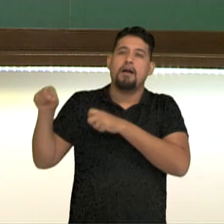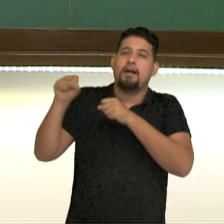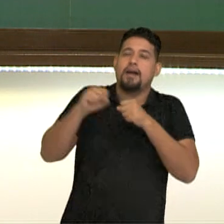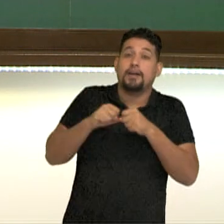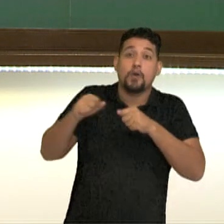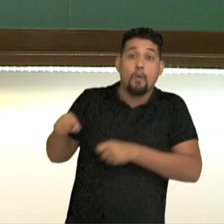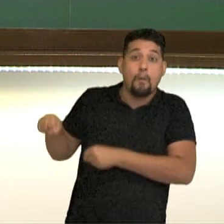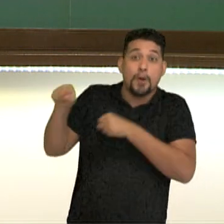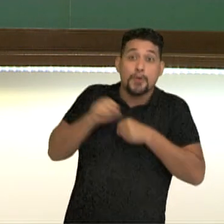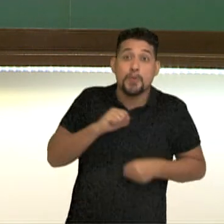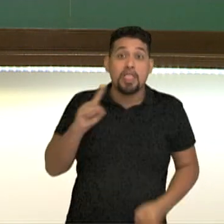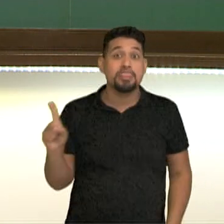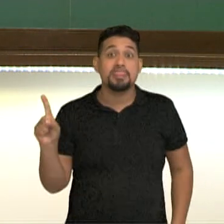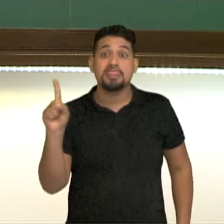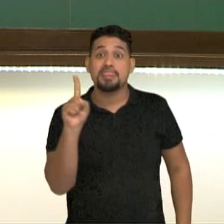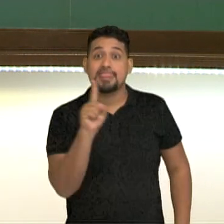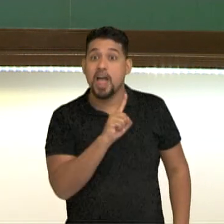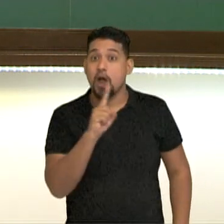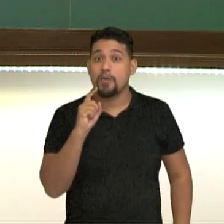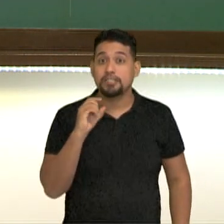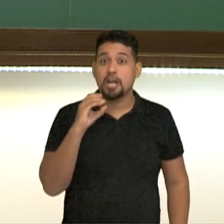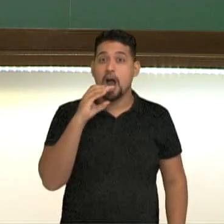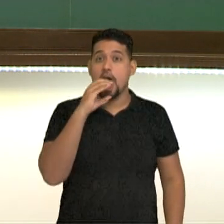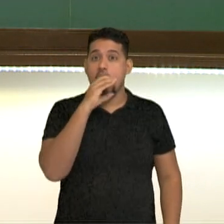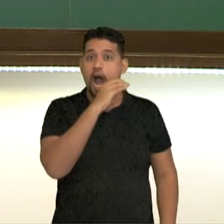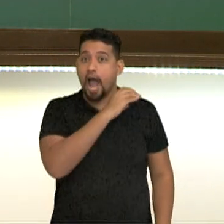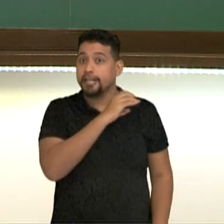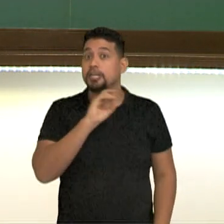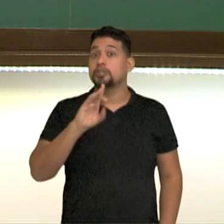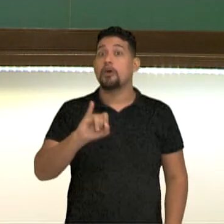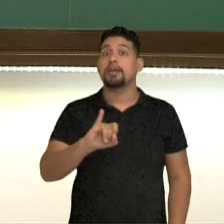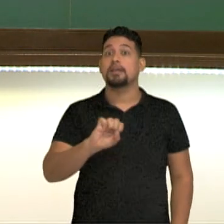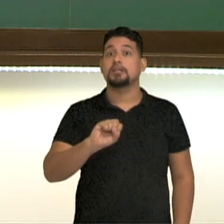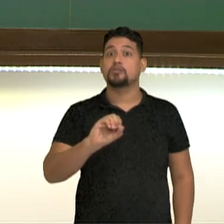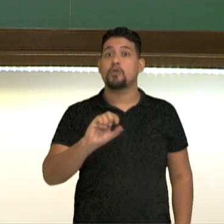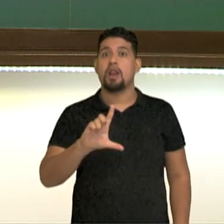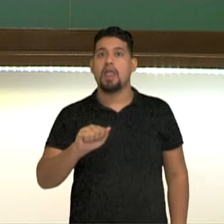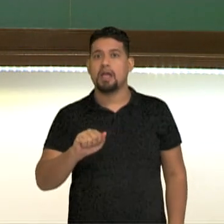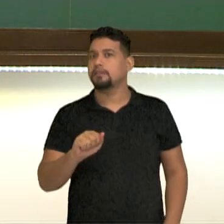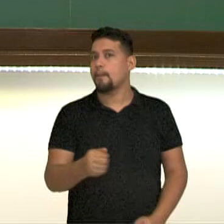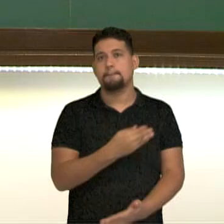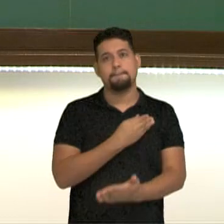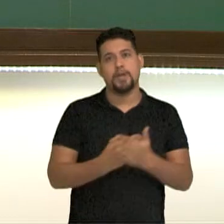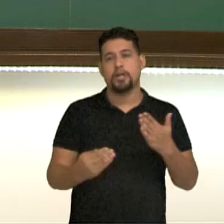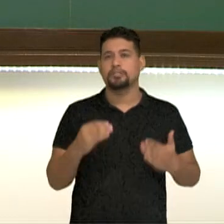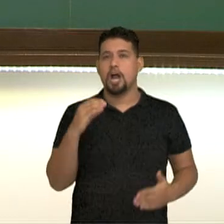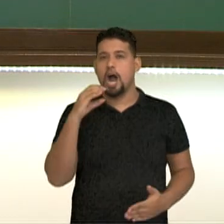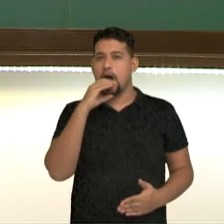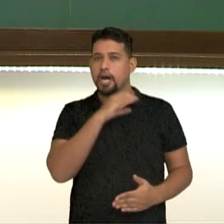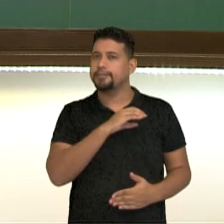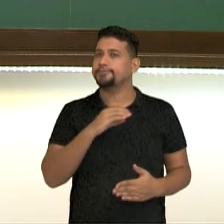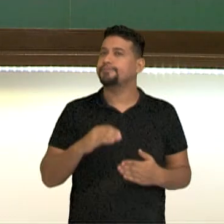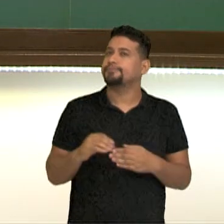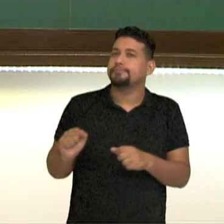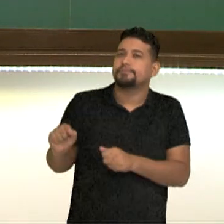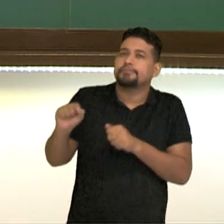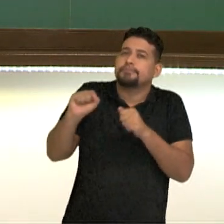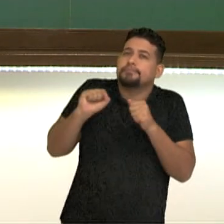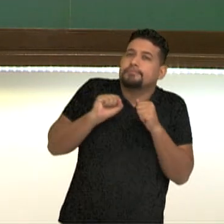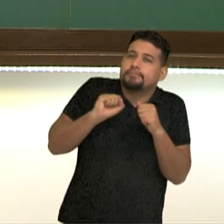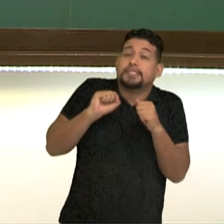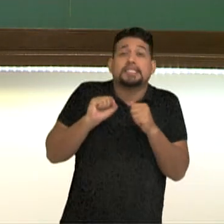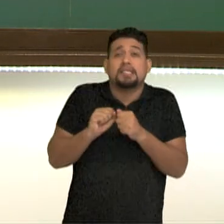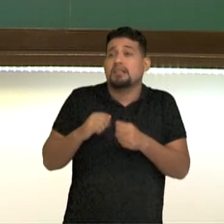o cobertor, ele não esquenta, ele isola. Ele não deixa você perder o calor do seu corpo. Se o calor do seu